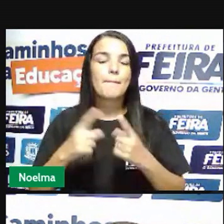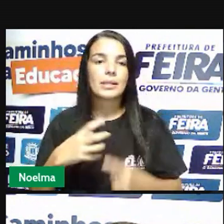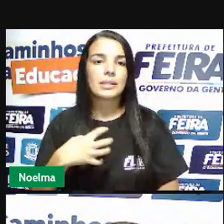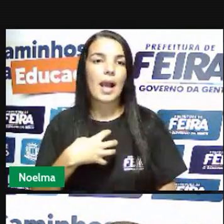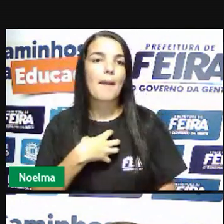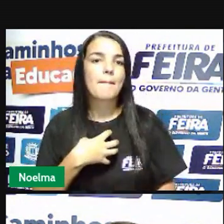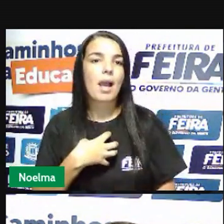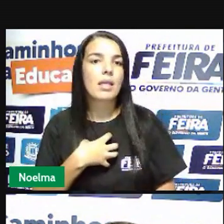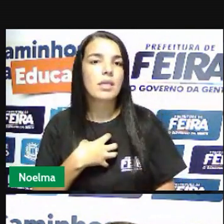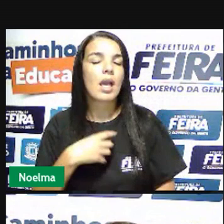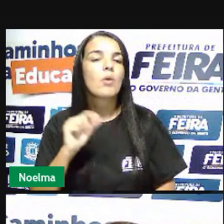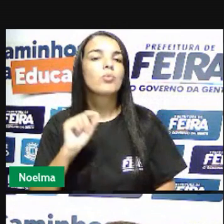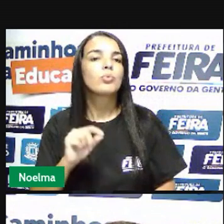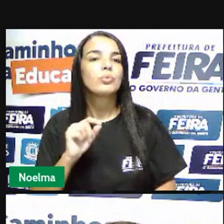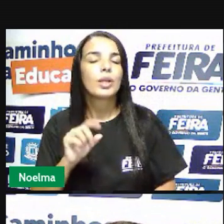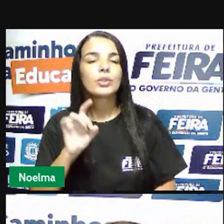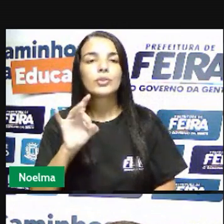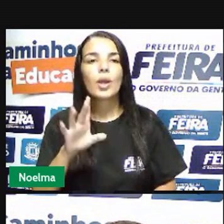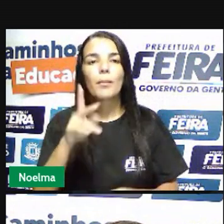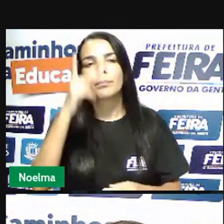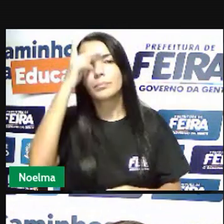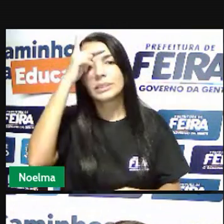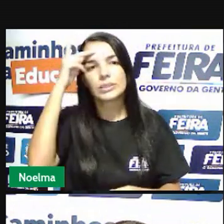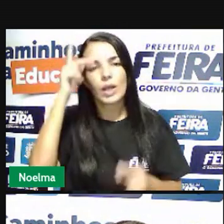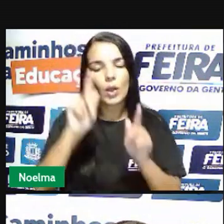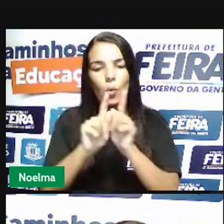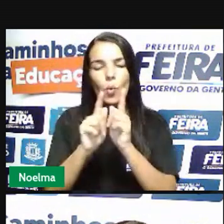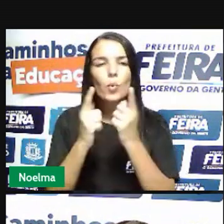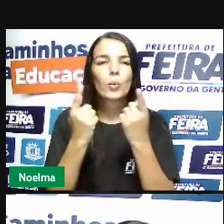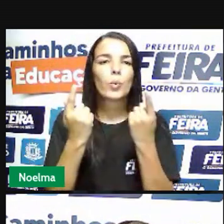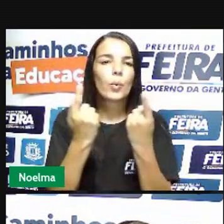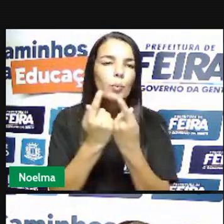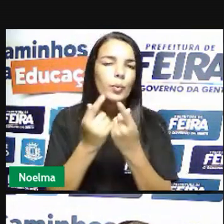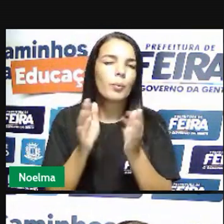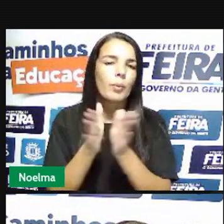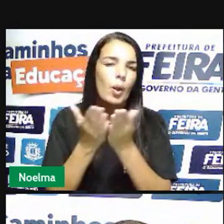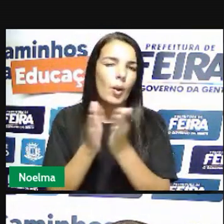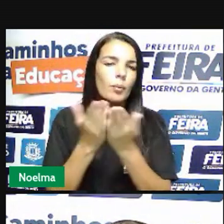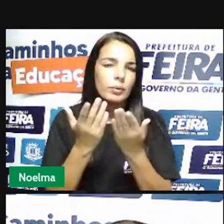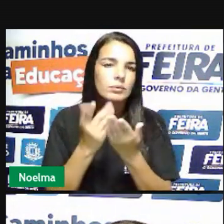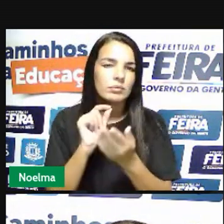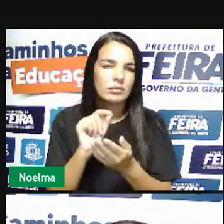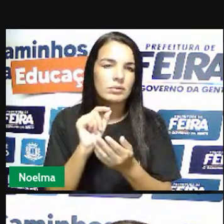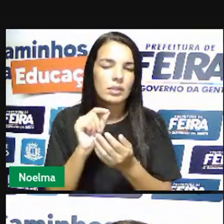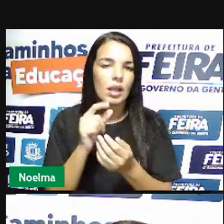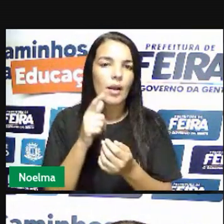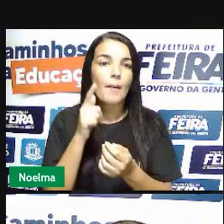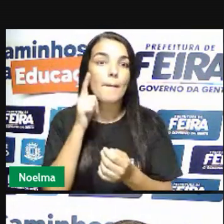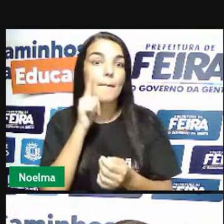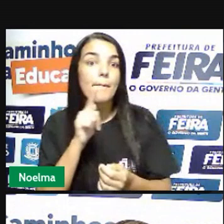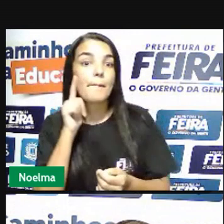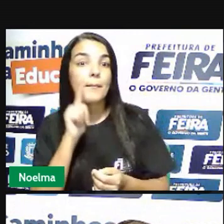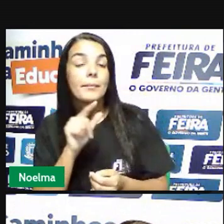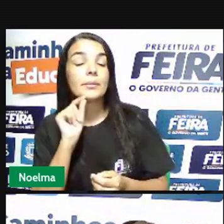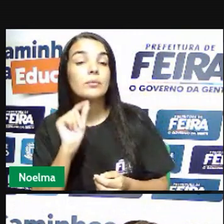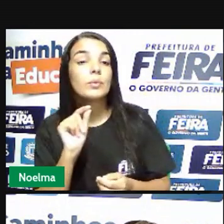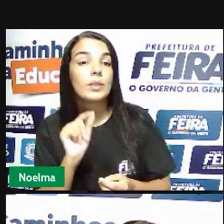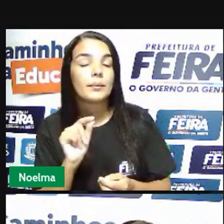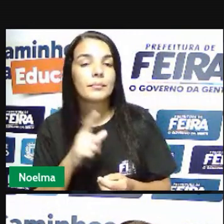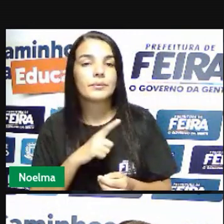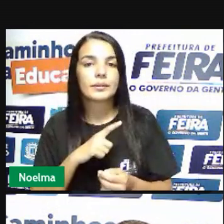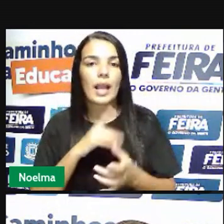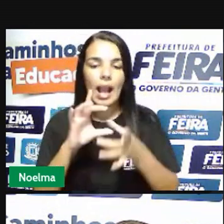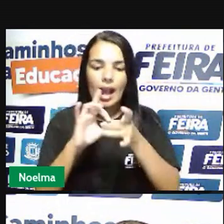classe baixa, né, que eram os alfaiates. Enumerando aí, nós temos o que eles pregavam, né, eles queriam